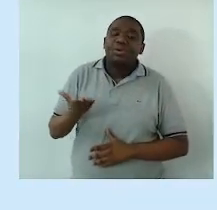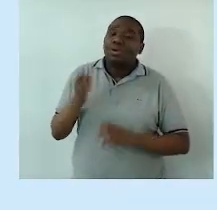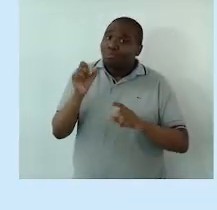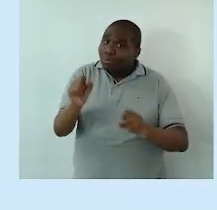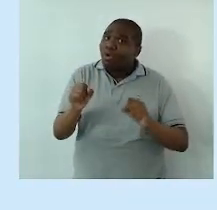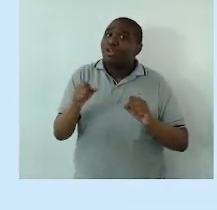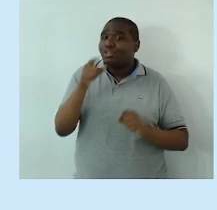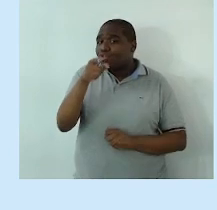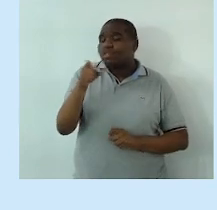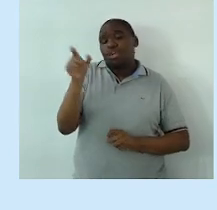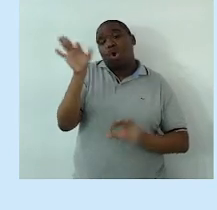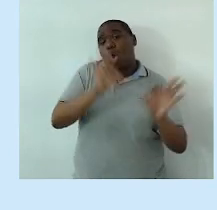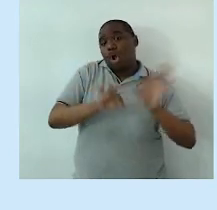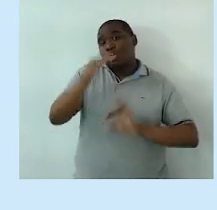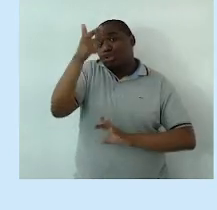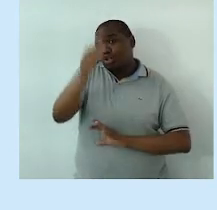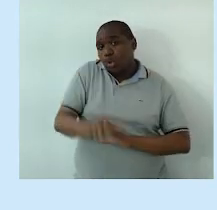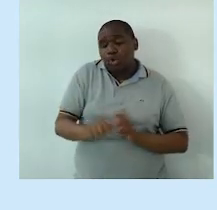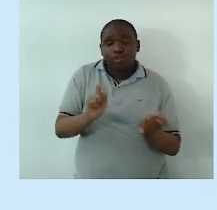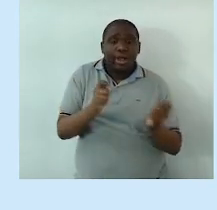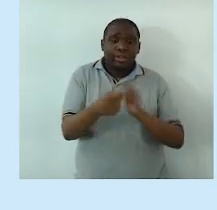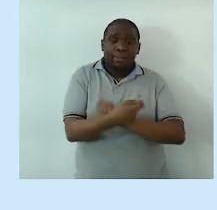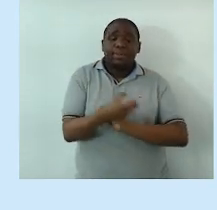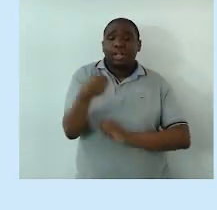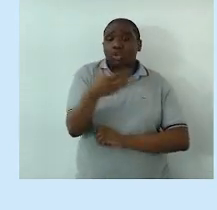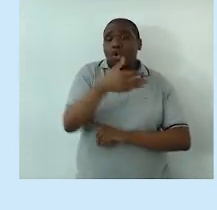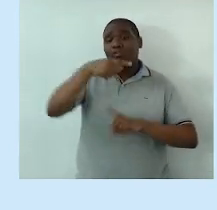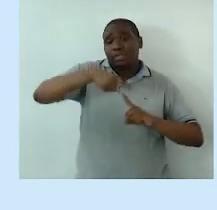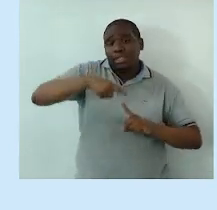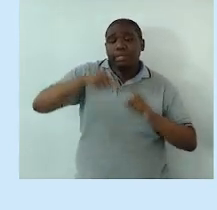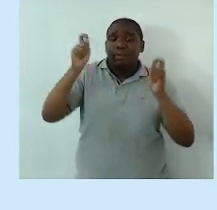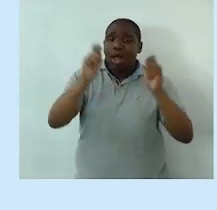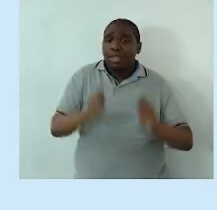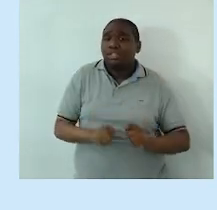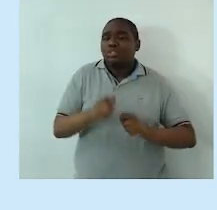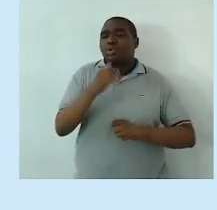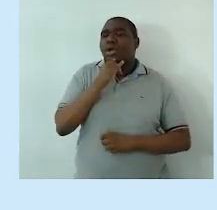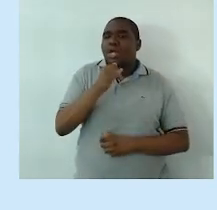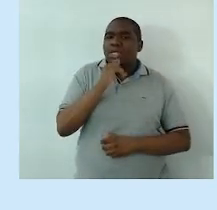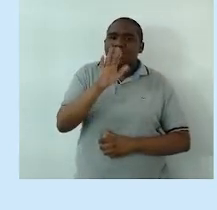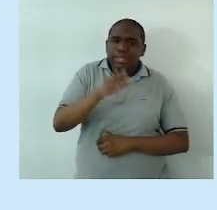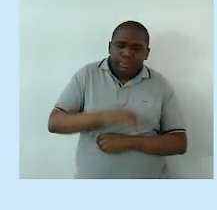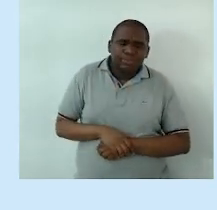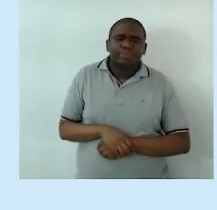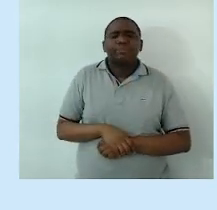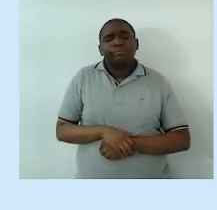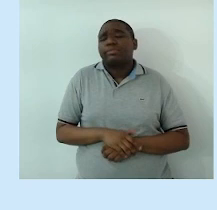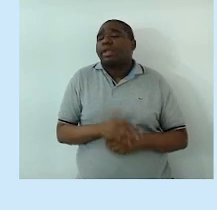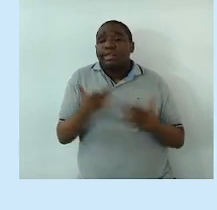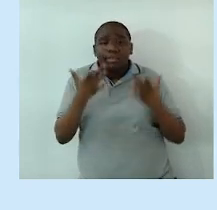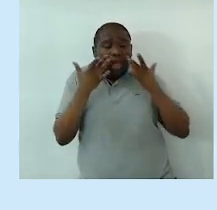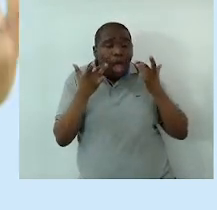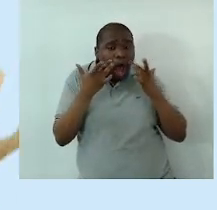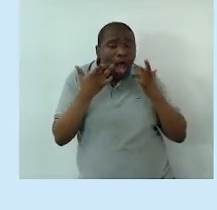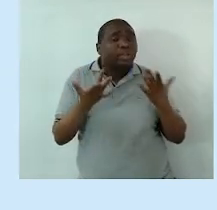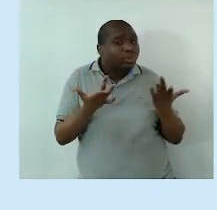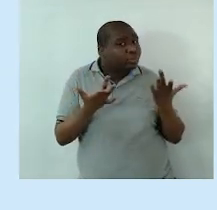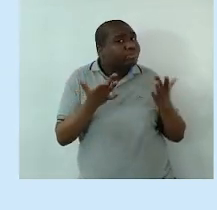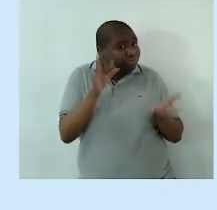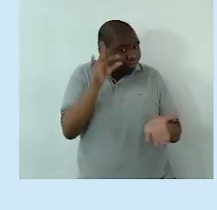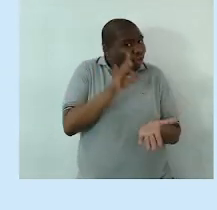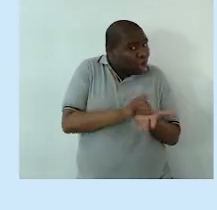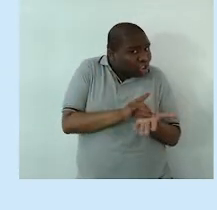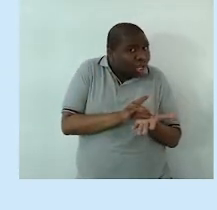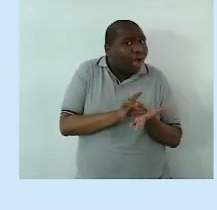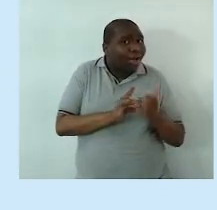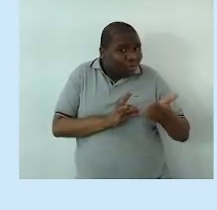leitura de vários estilos artísticos, né? Você pode fazer a releitura de uma peça de teatro, né? Teve a peça original e